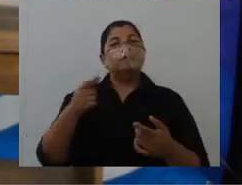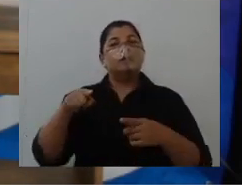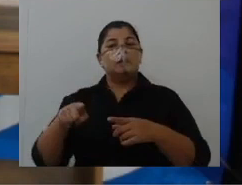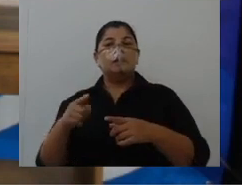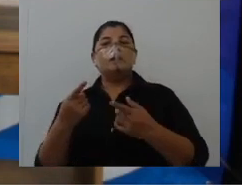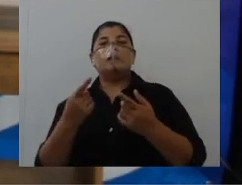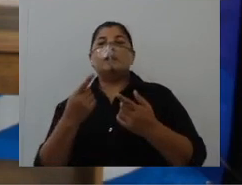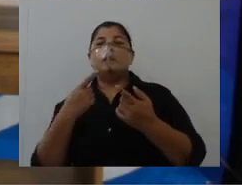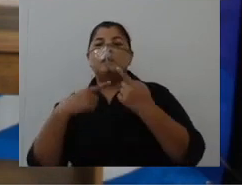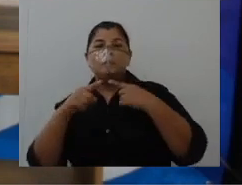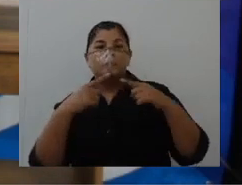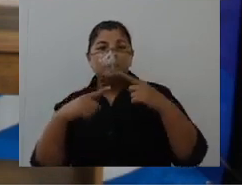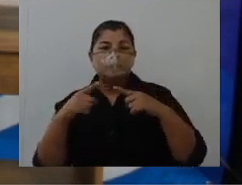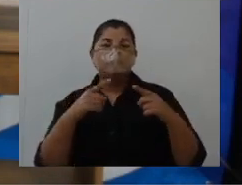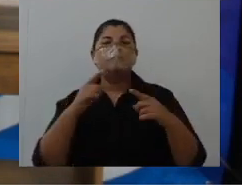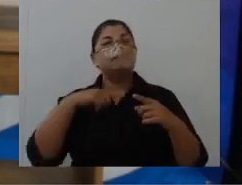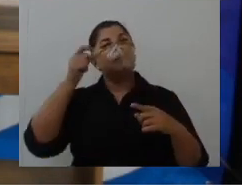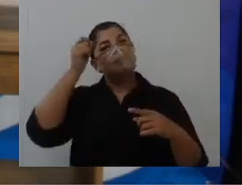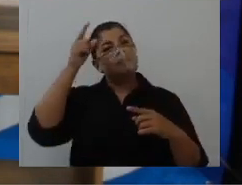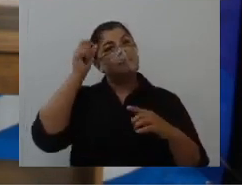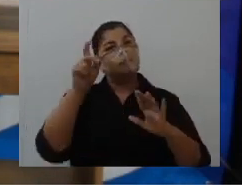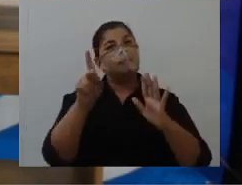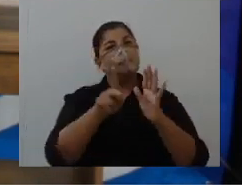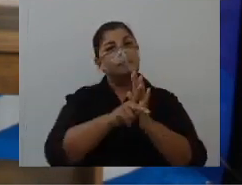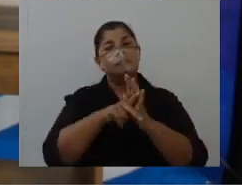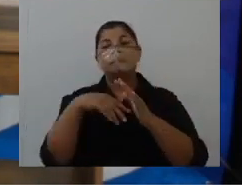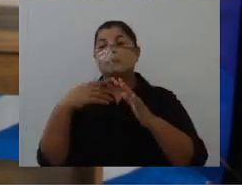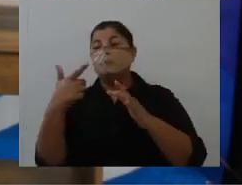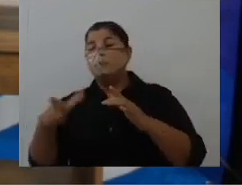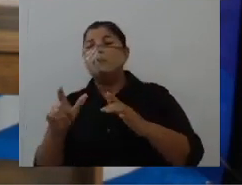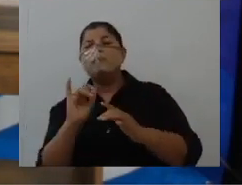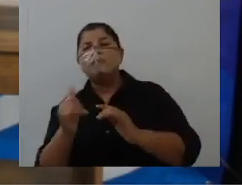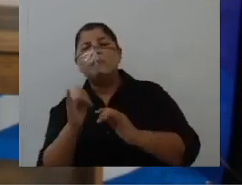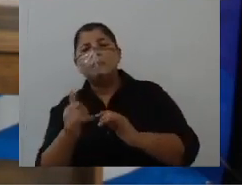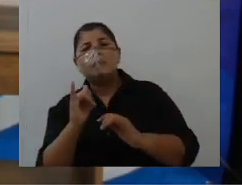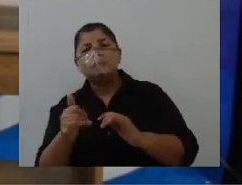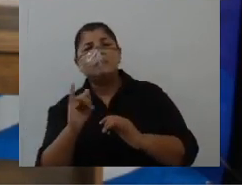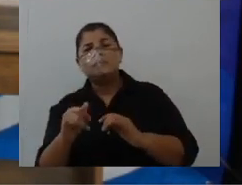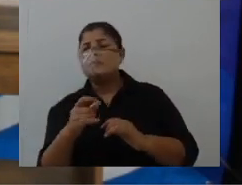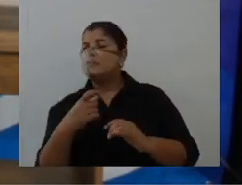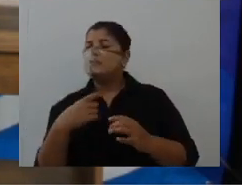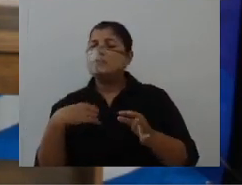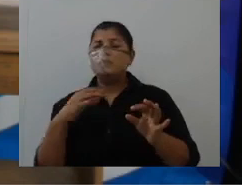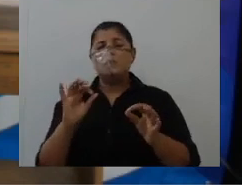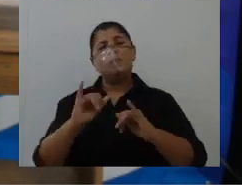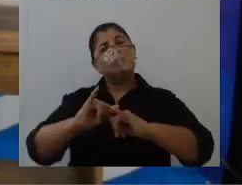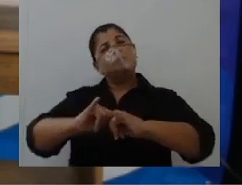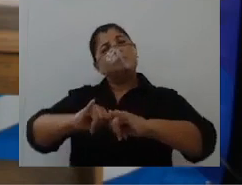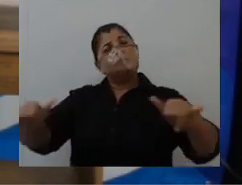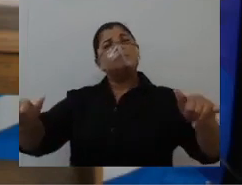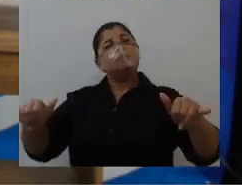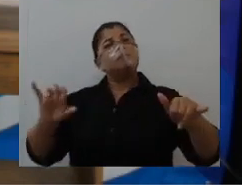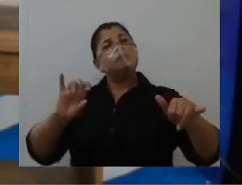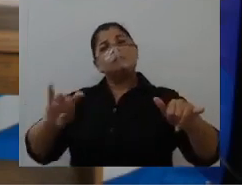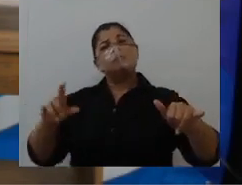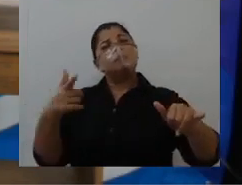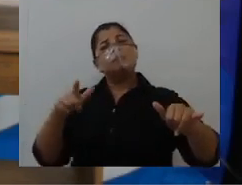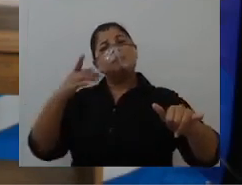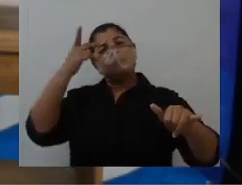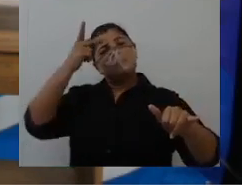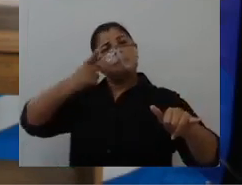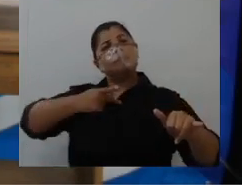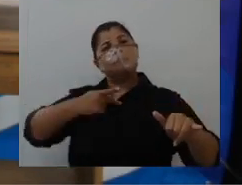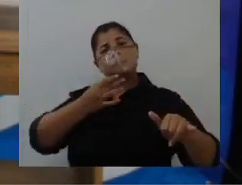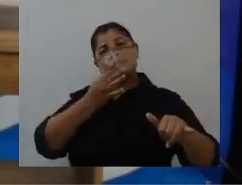ideia. O texto expositivo, também chamado de informativo, ele é mais direto. Ele não traz um ponto de